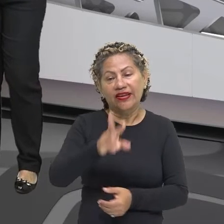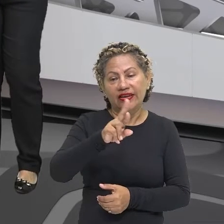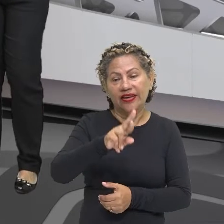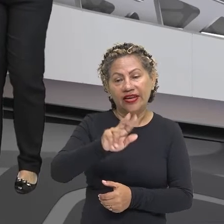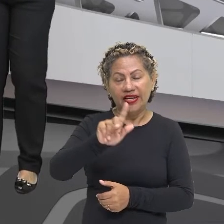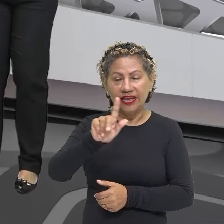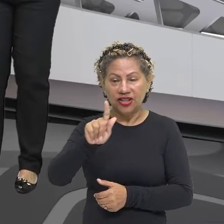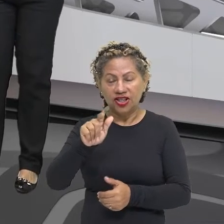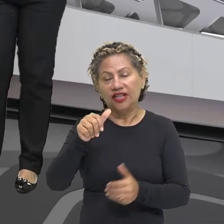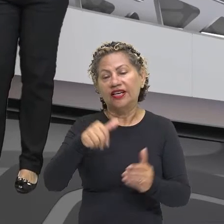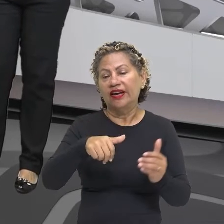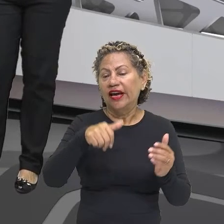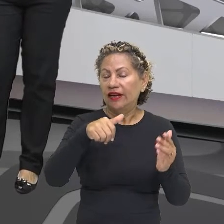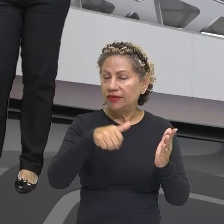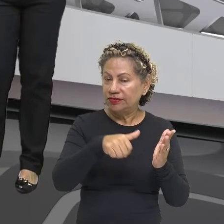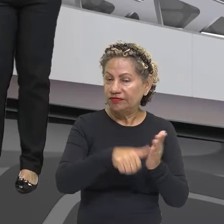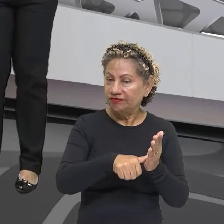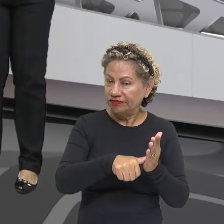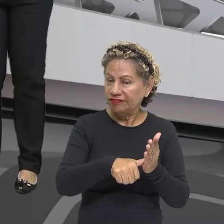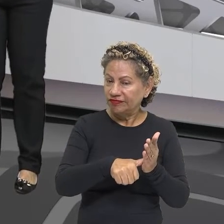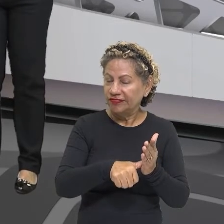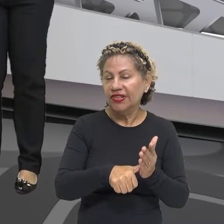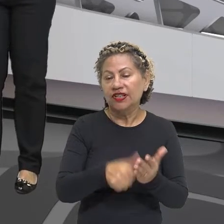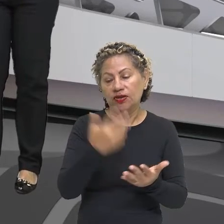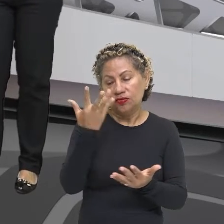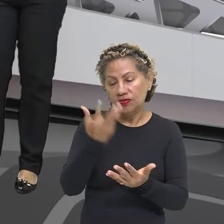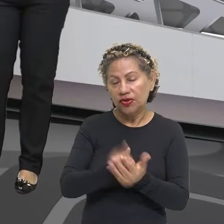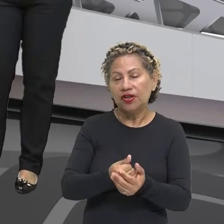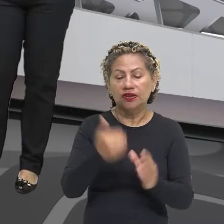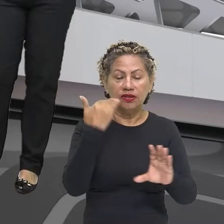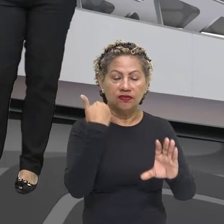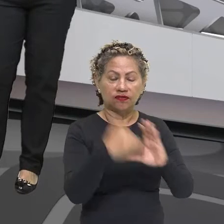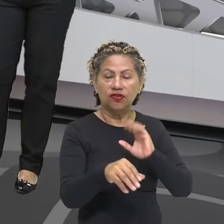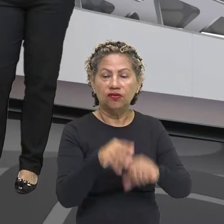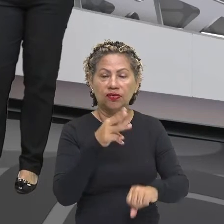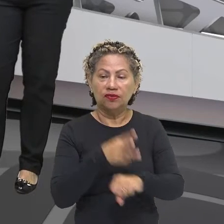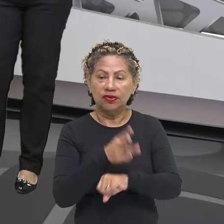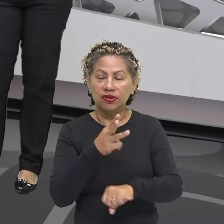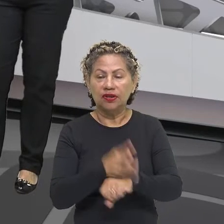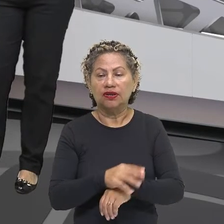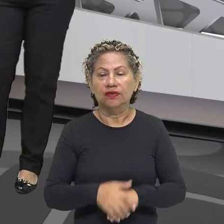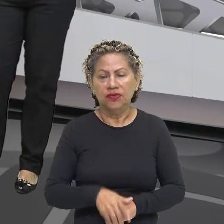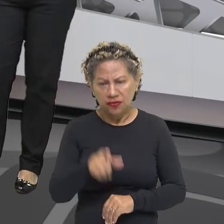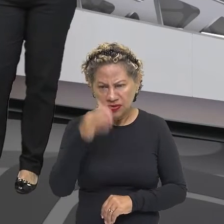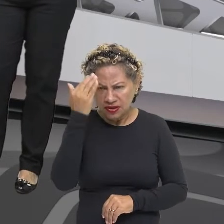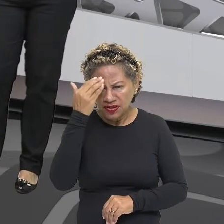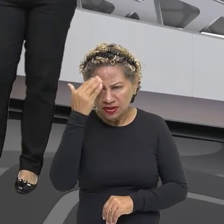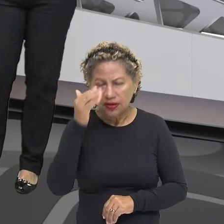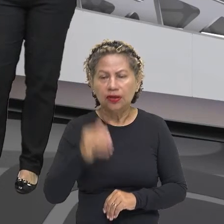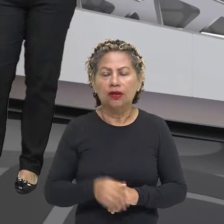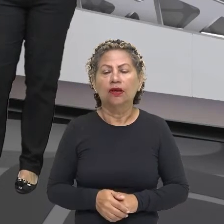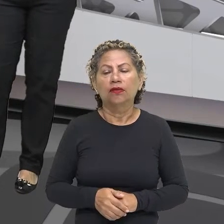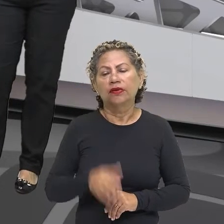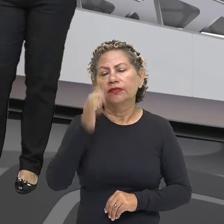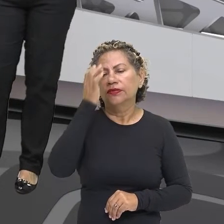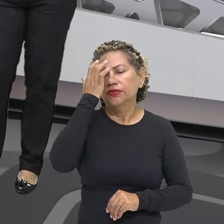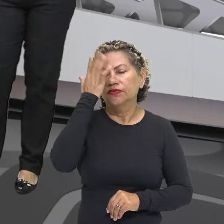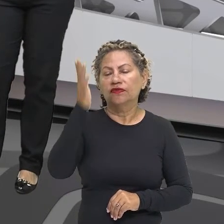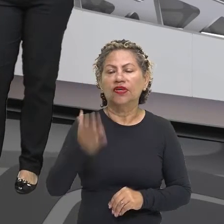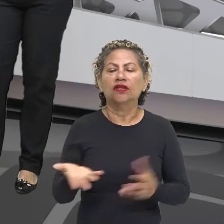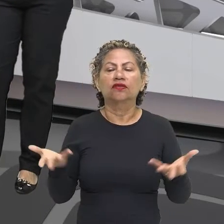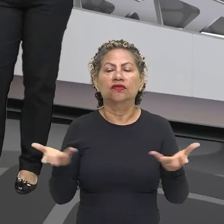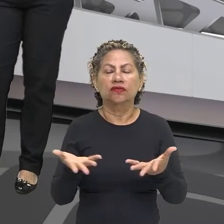guardando fotos, imagens, vídeos, arquivos de texto, PDF, tá